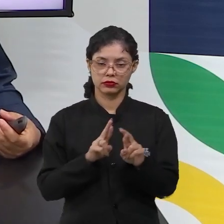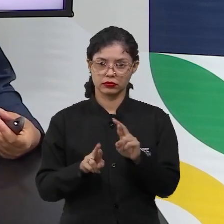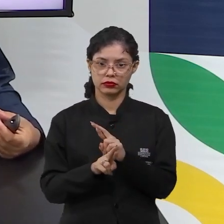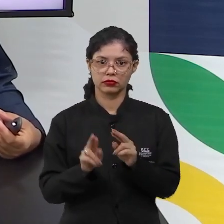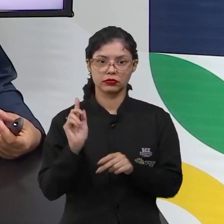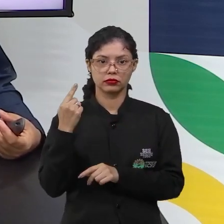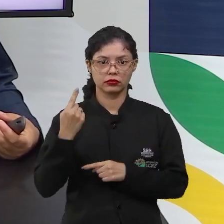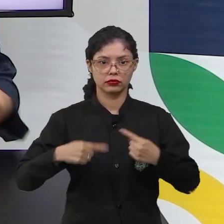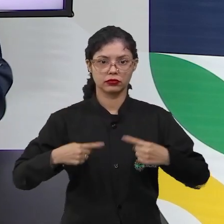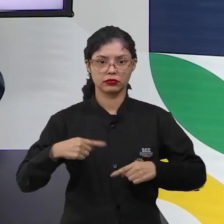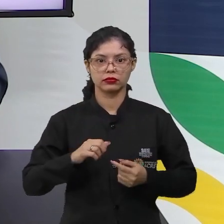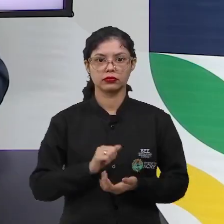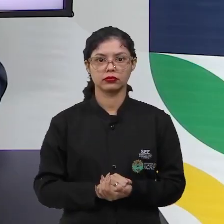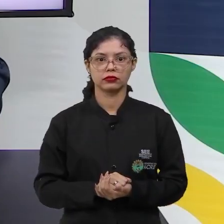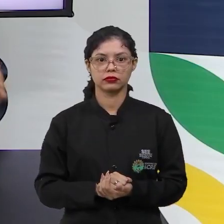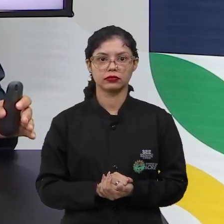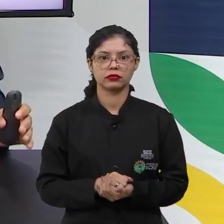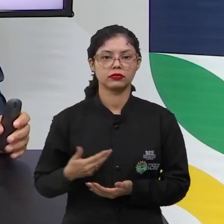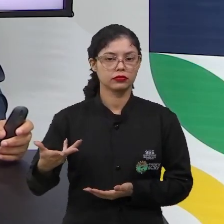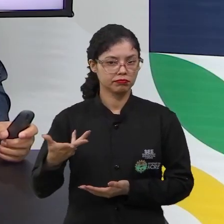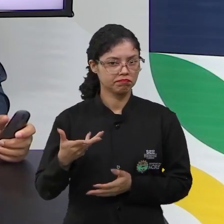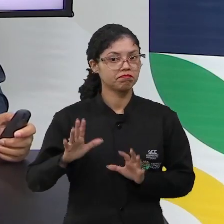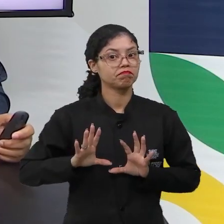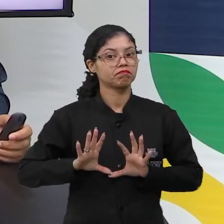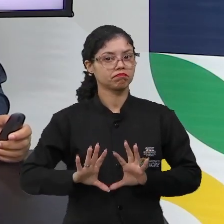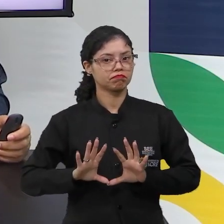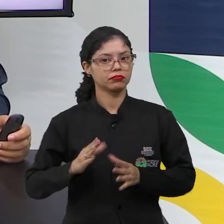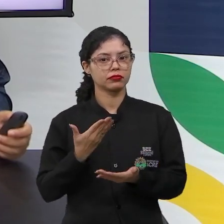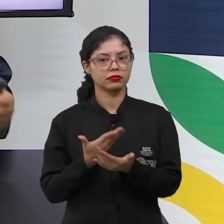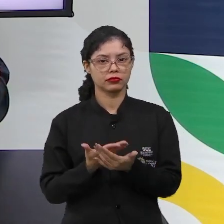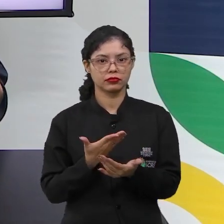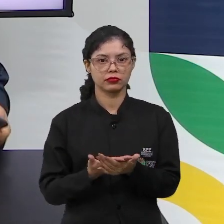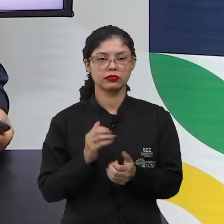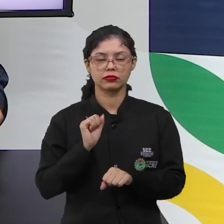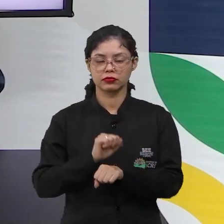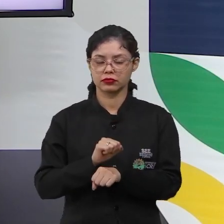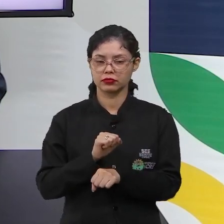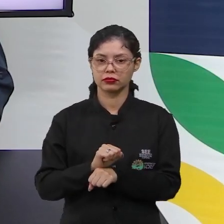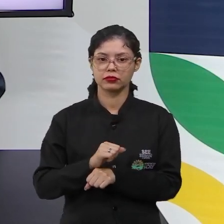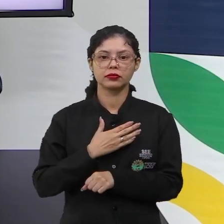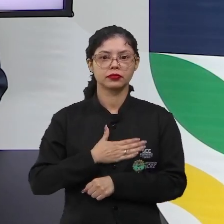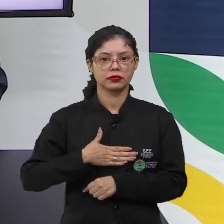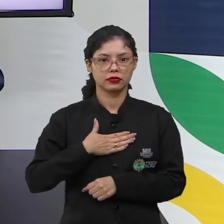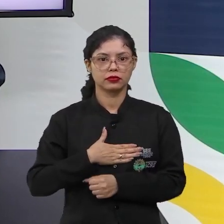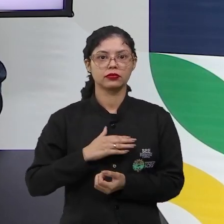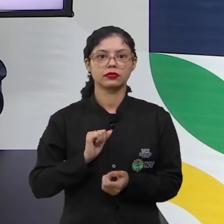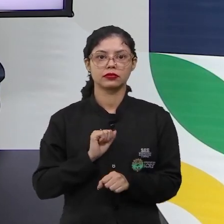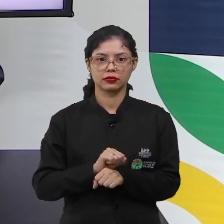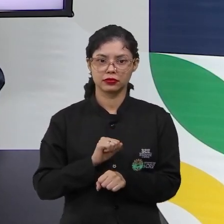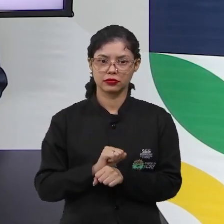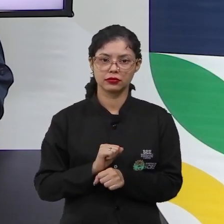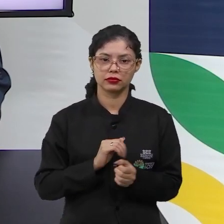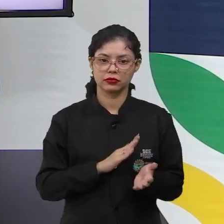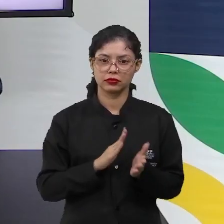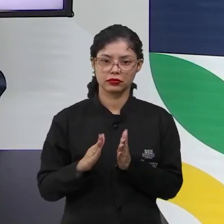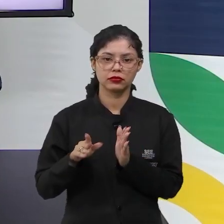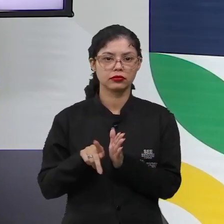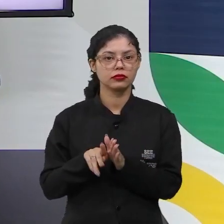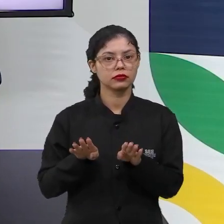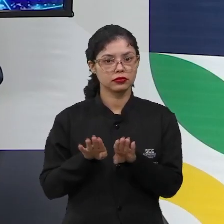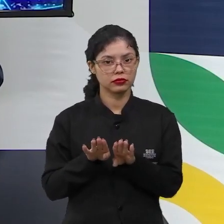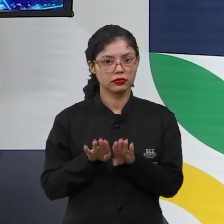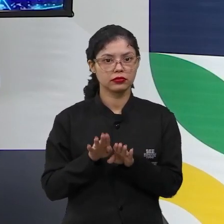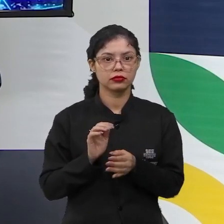questão geopolítica. Então, é basicamente isso a nossa aula. Espero que vocês tenham gostado, espero que tenham participado